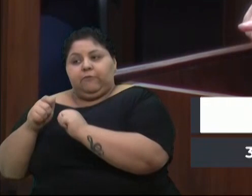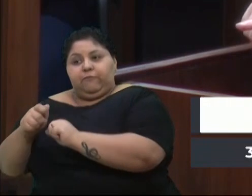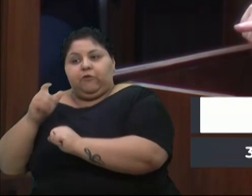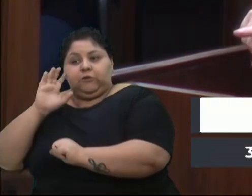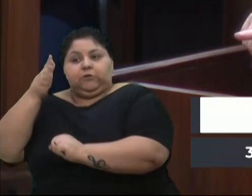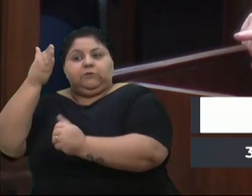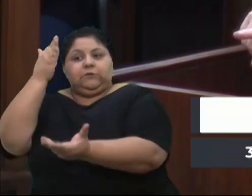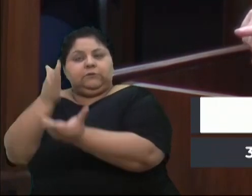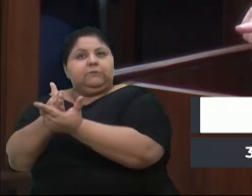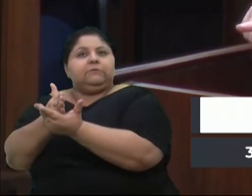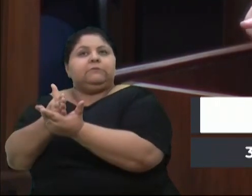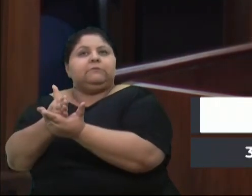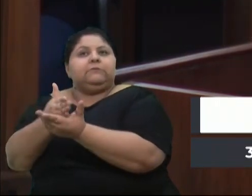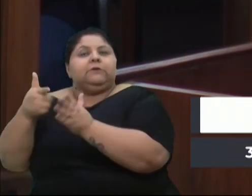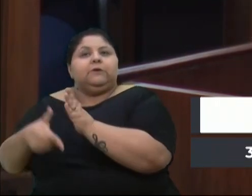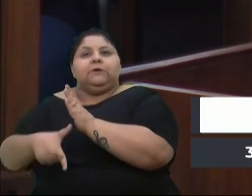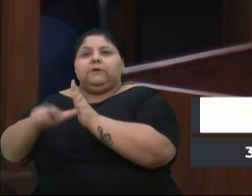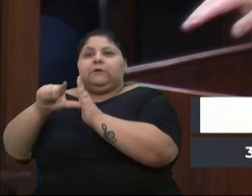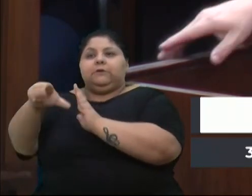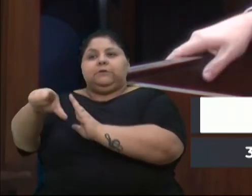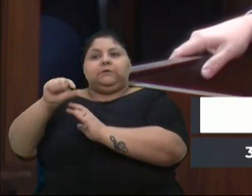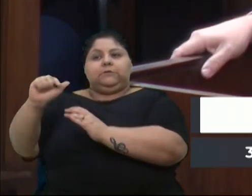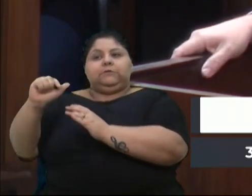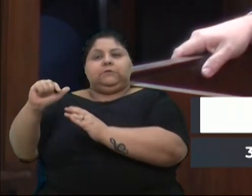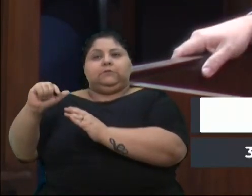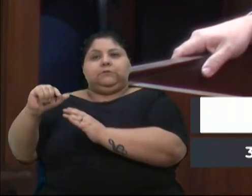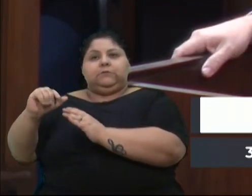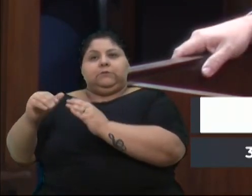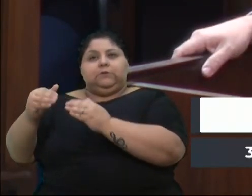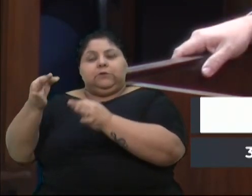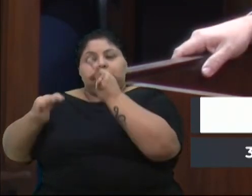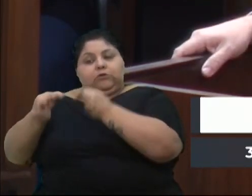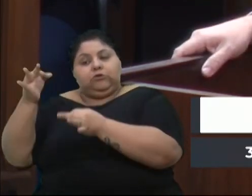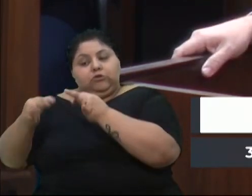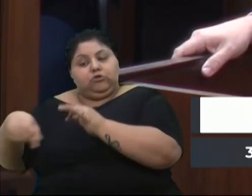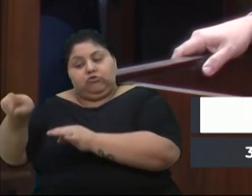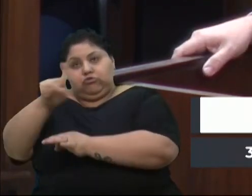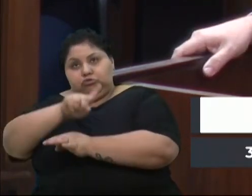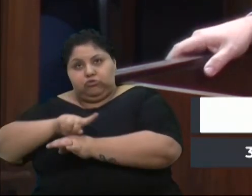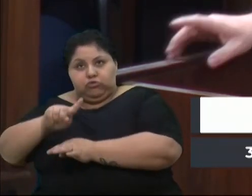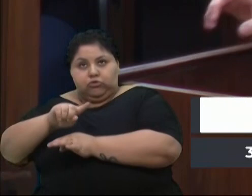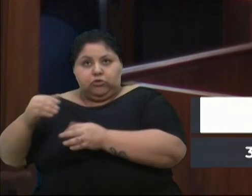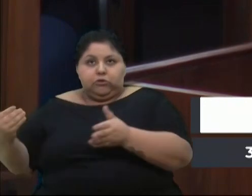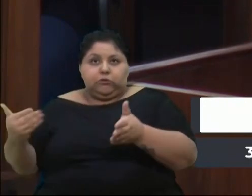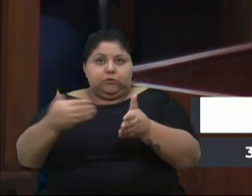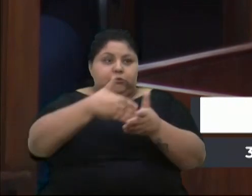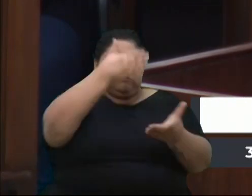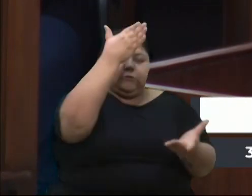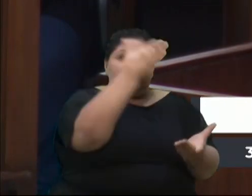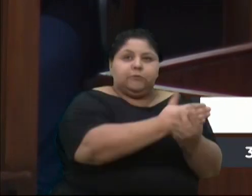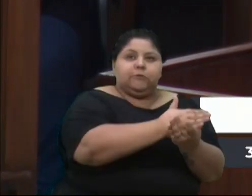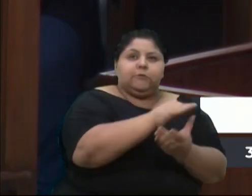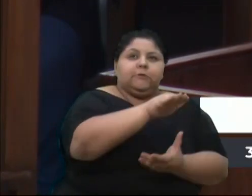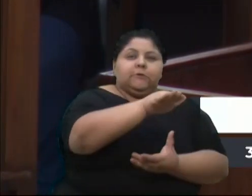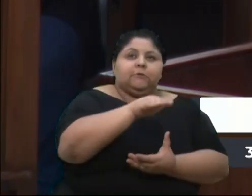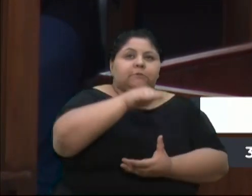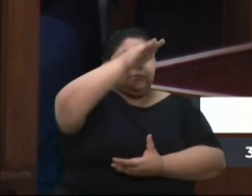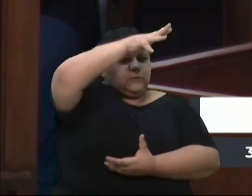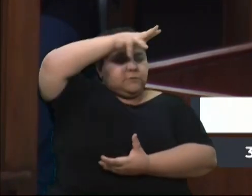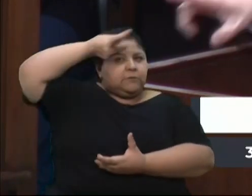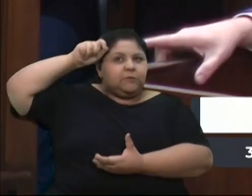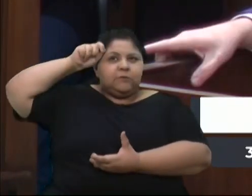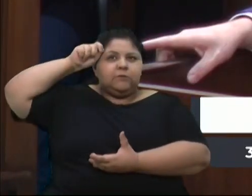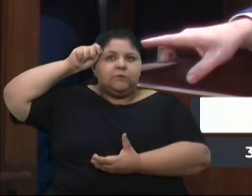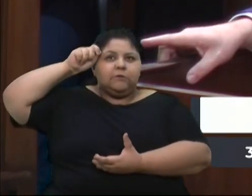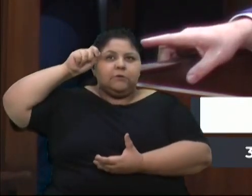de ser tomada qualquer medida judicial, nós entramos com a liminar, impedindo que o município se abstivesse de fazer qualquer obra e qualquer